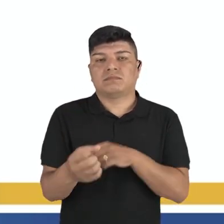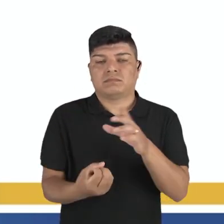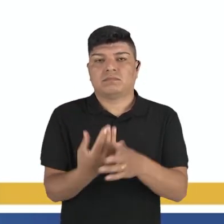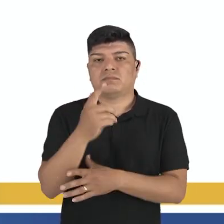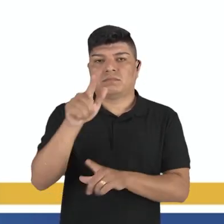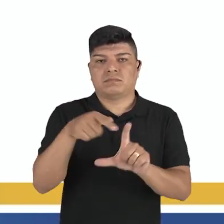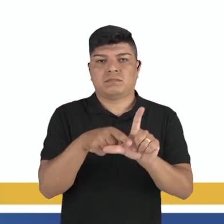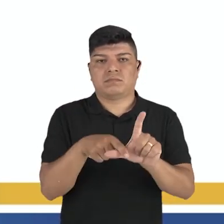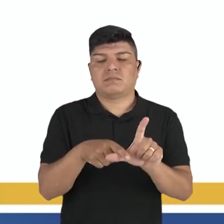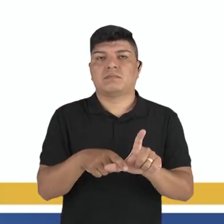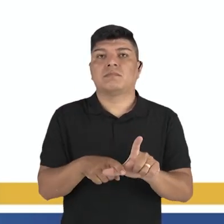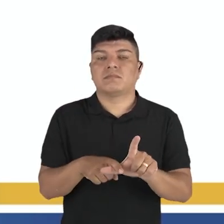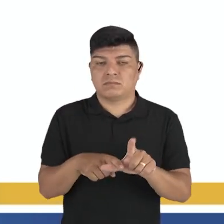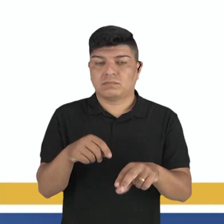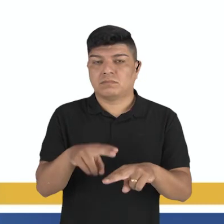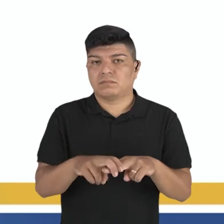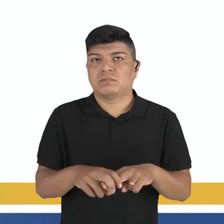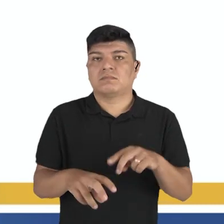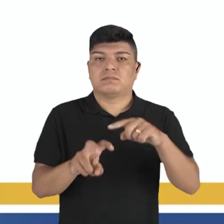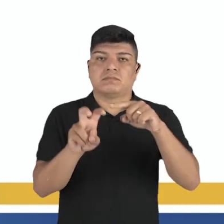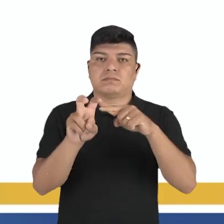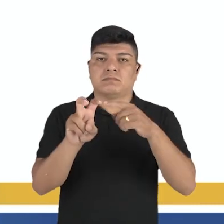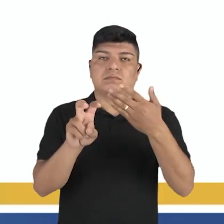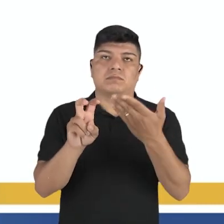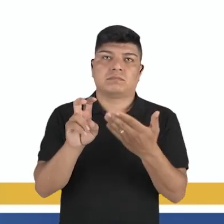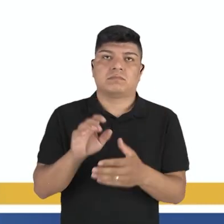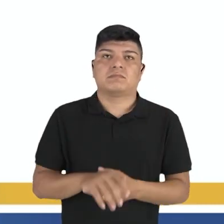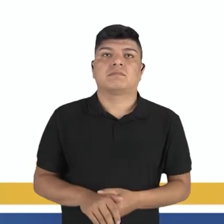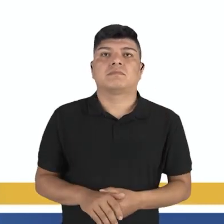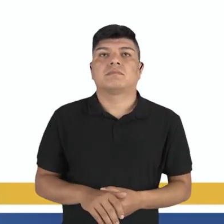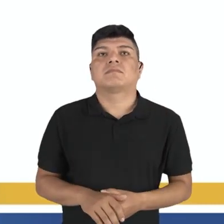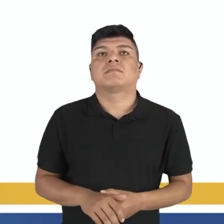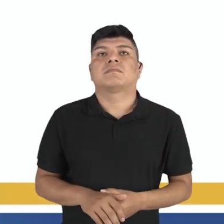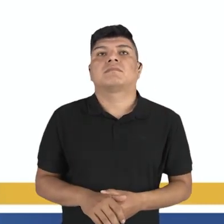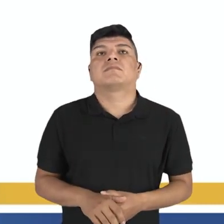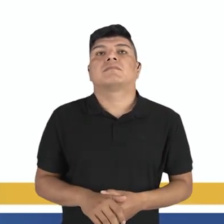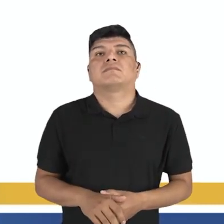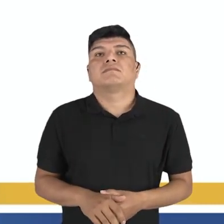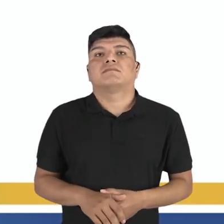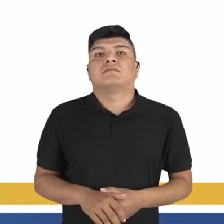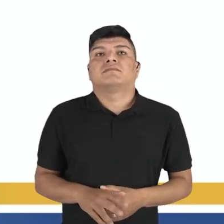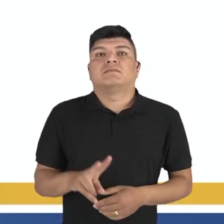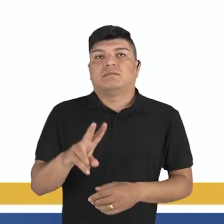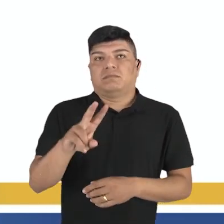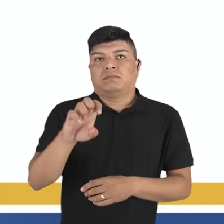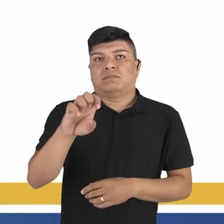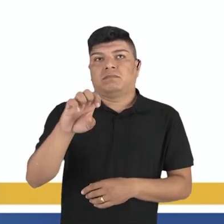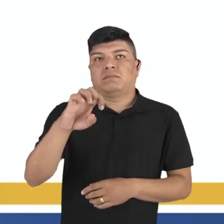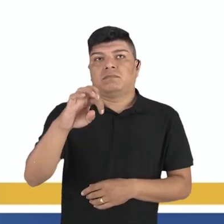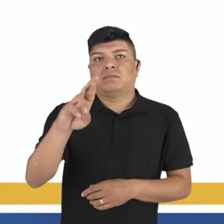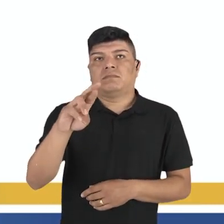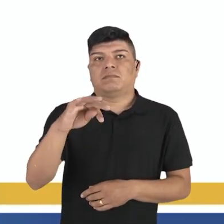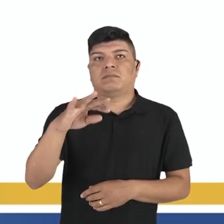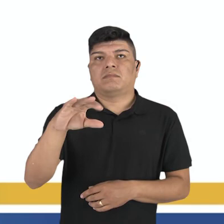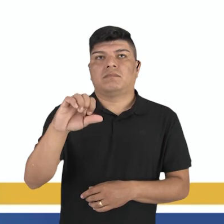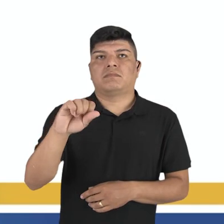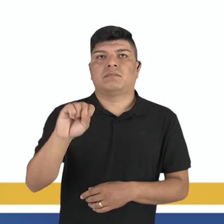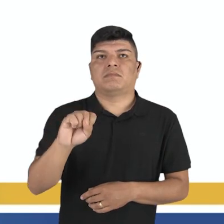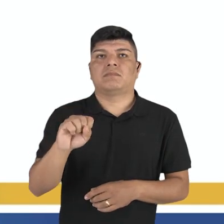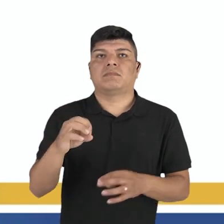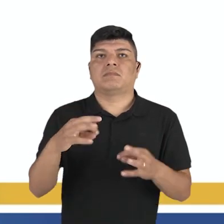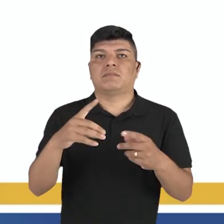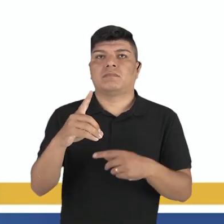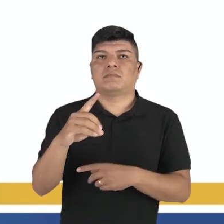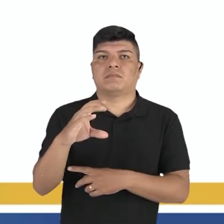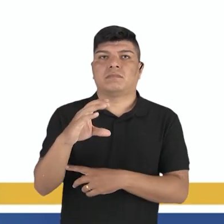formando outro ângulo. Então, eu tenho esses 5 ângulos aí. Os vértices desses ângulos todos é apenas o D,